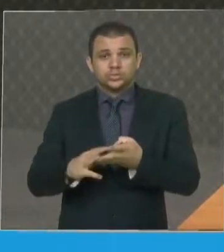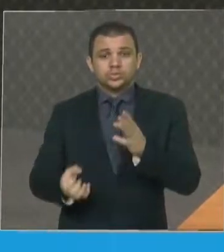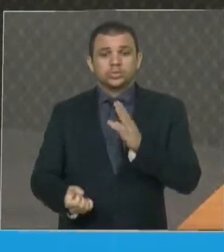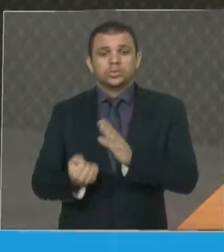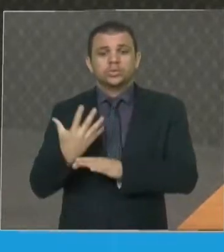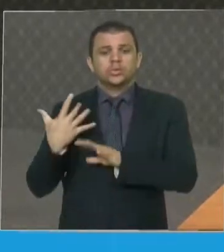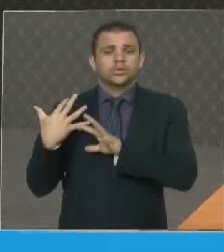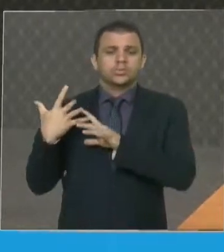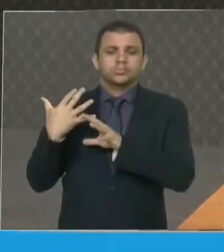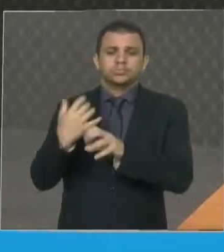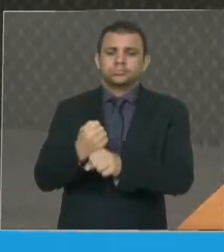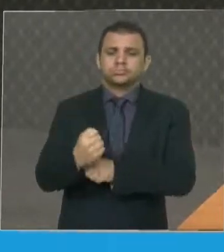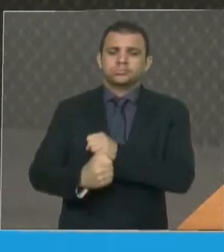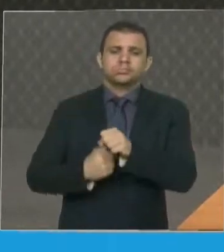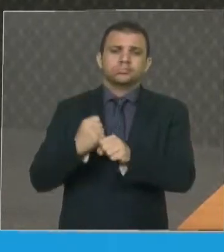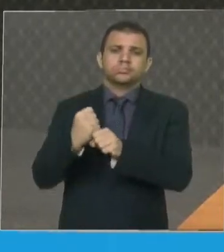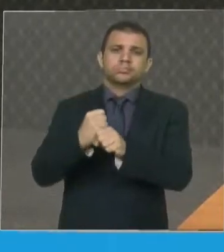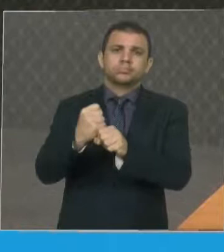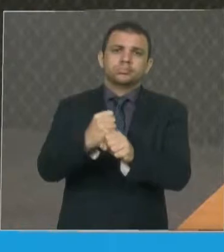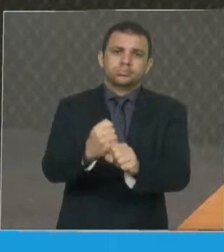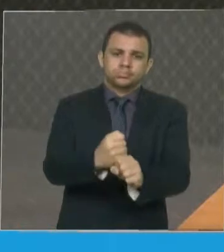anos,